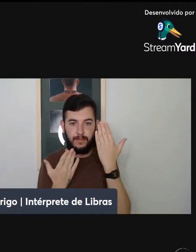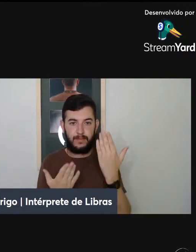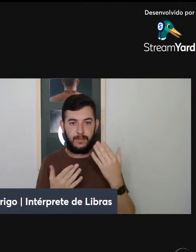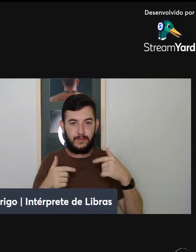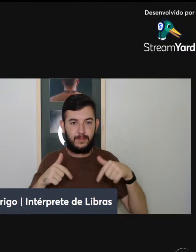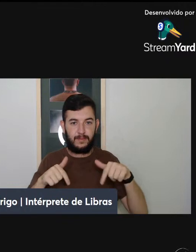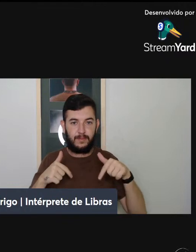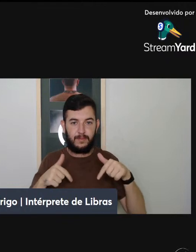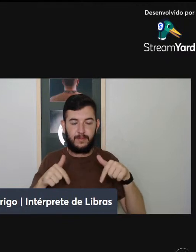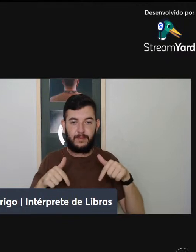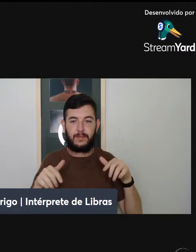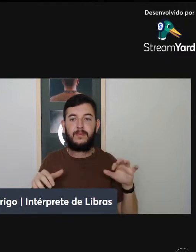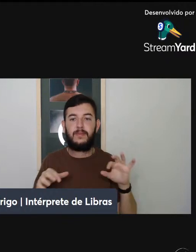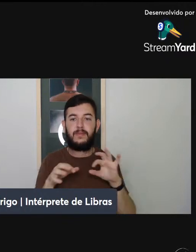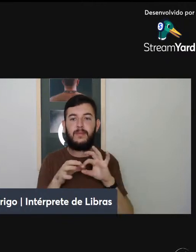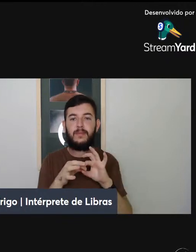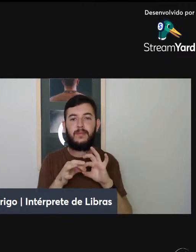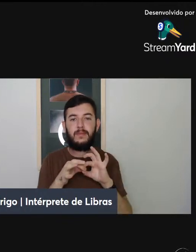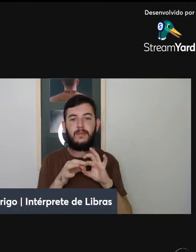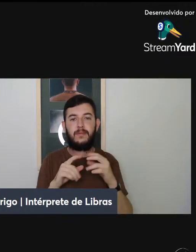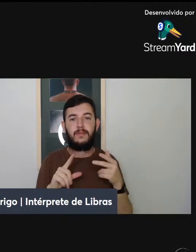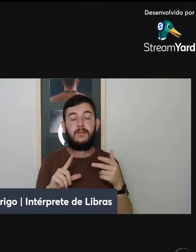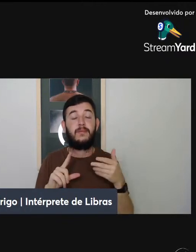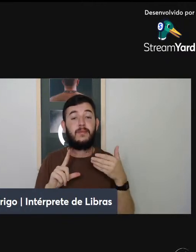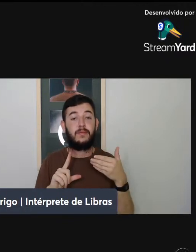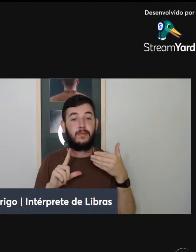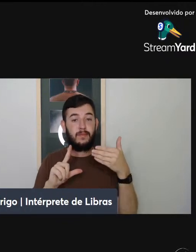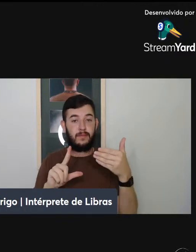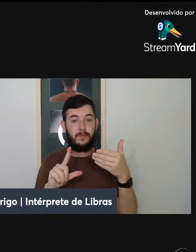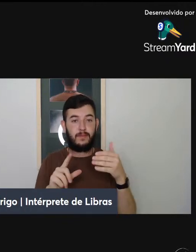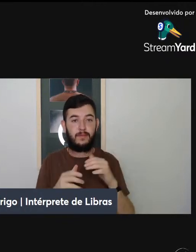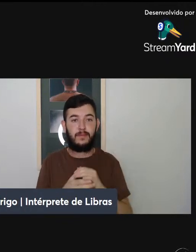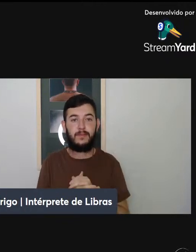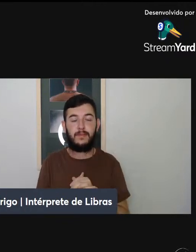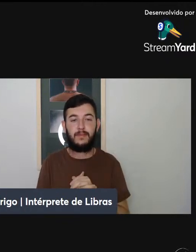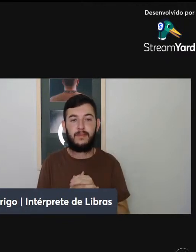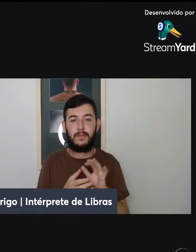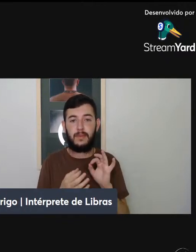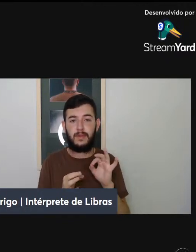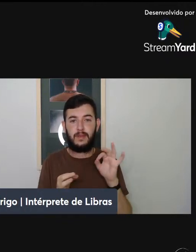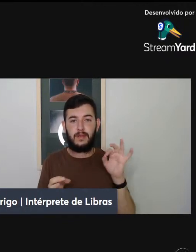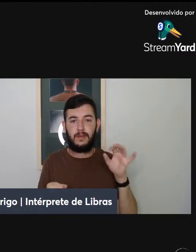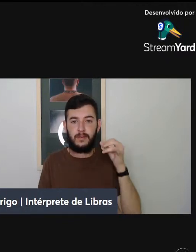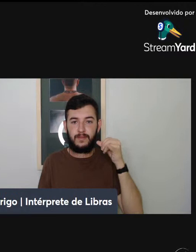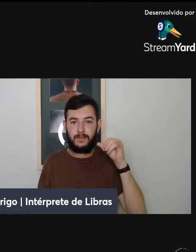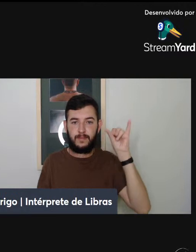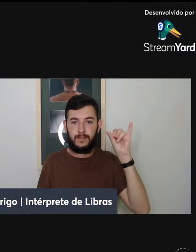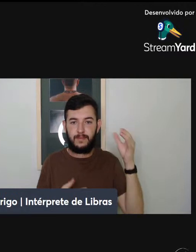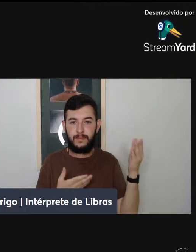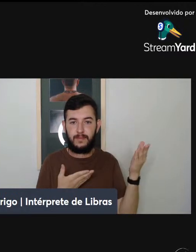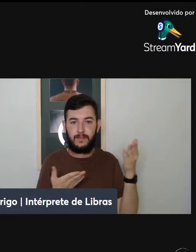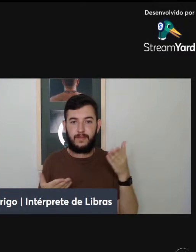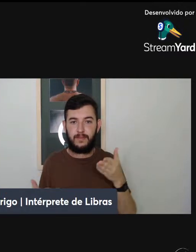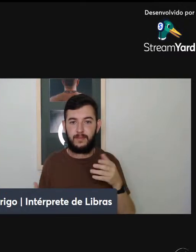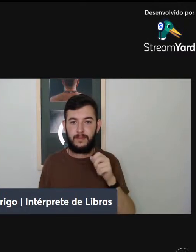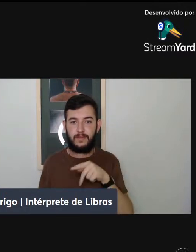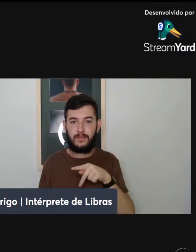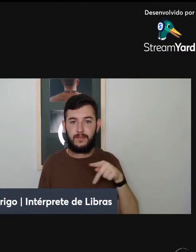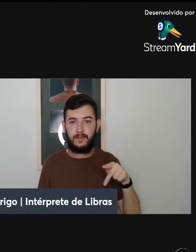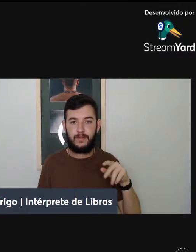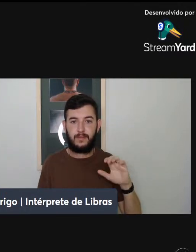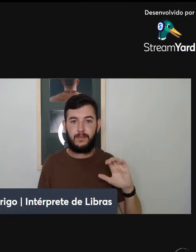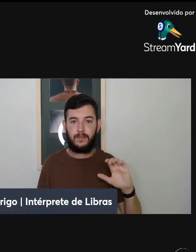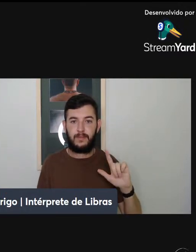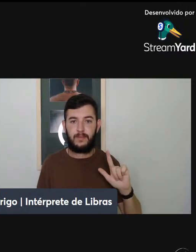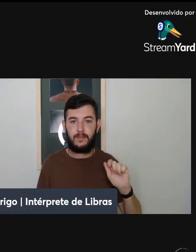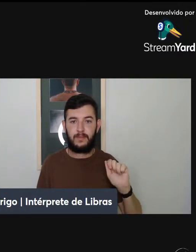aqui nessa nossa transmissão. Mas, sem mais muitas delongas, vou convidar aqui a professora Cláudia Pato